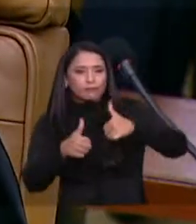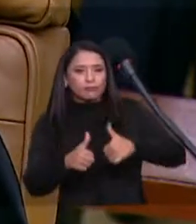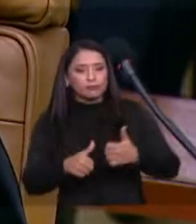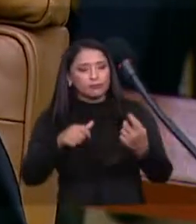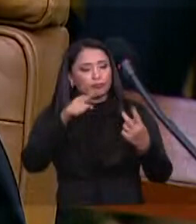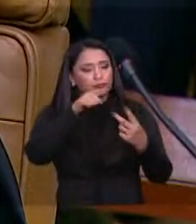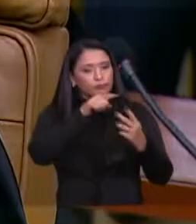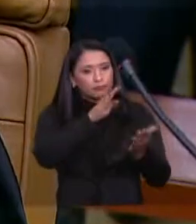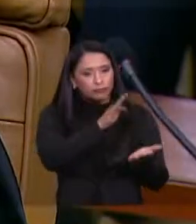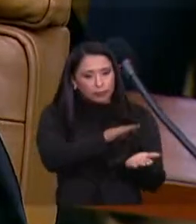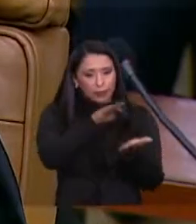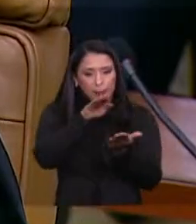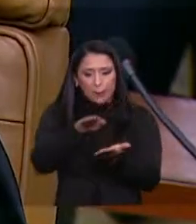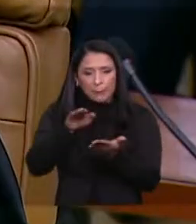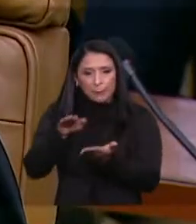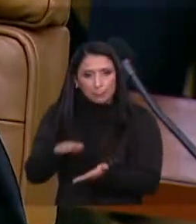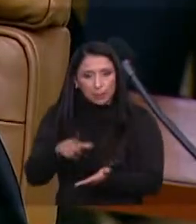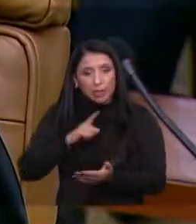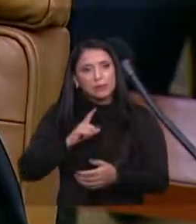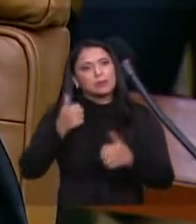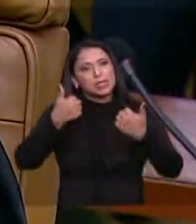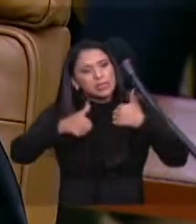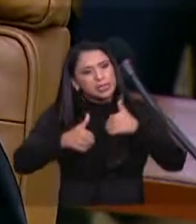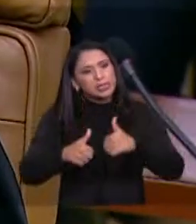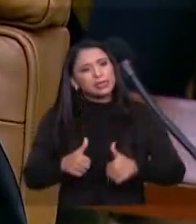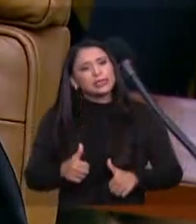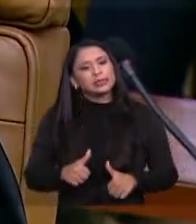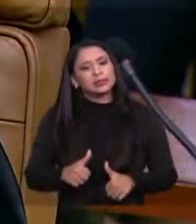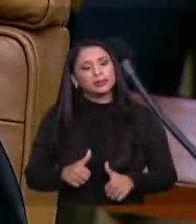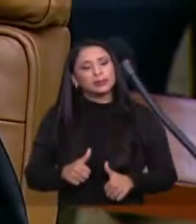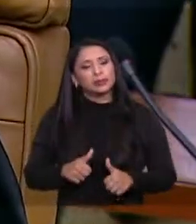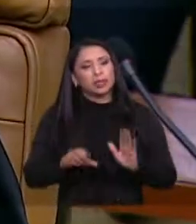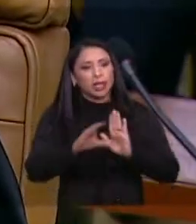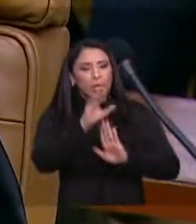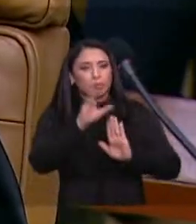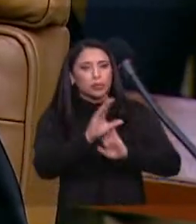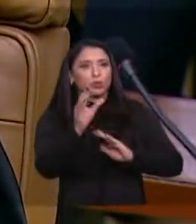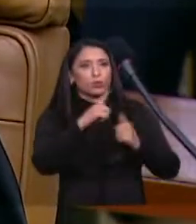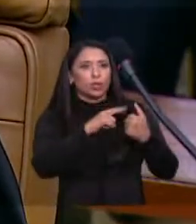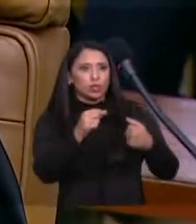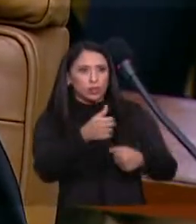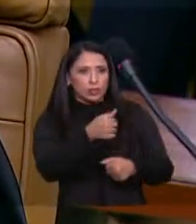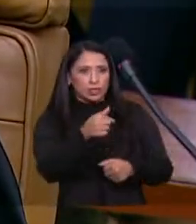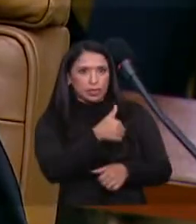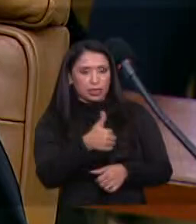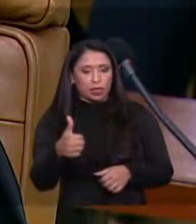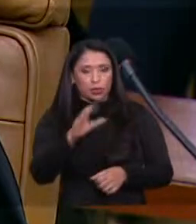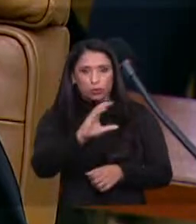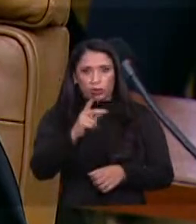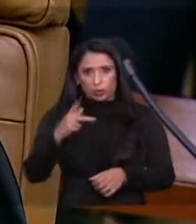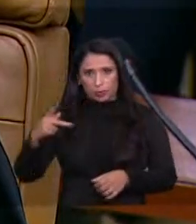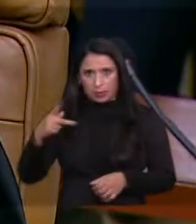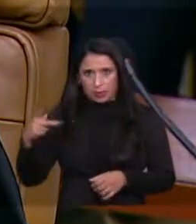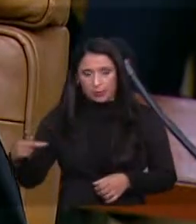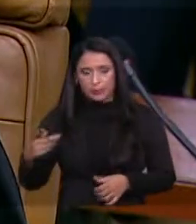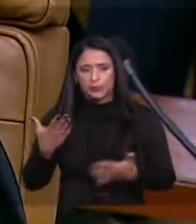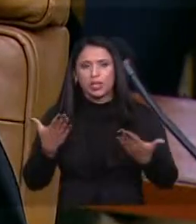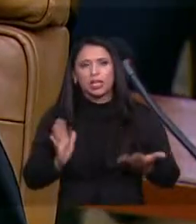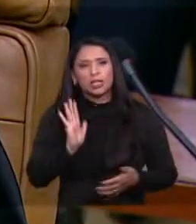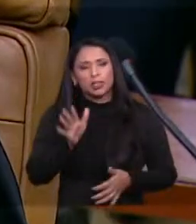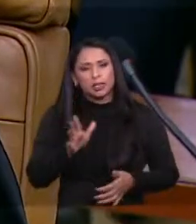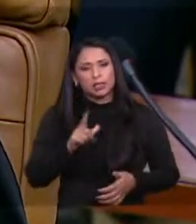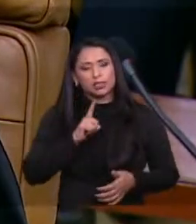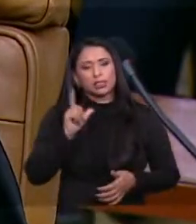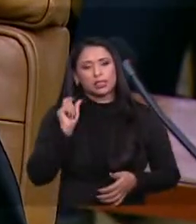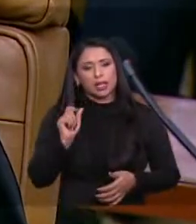em cada um dos blocos devem ser considerados praticados na forma do cap do artigo 71 do Código Penal já que os